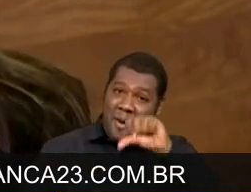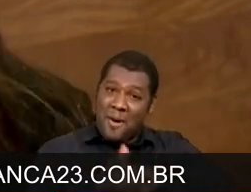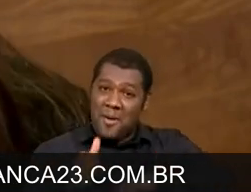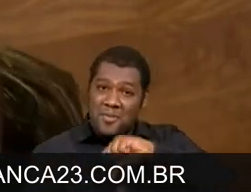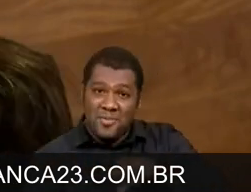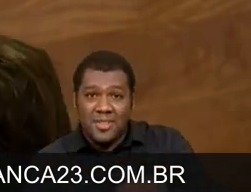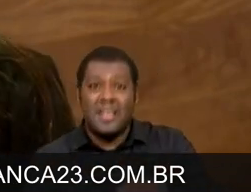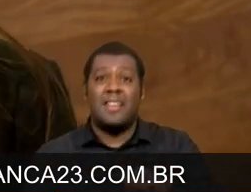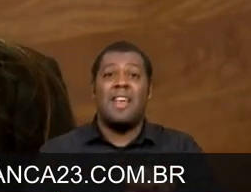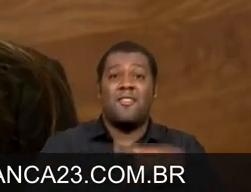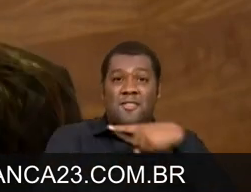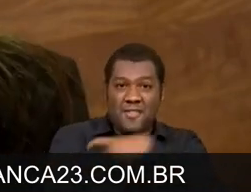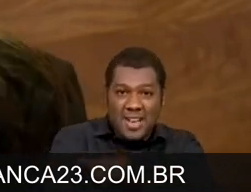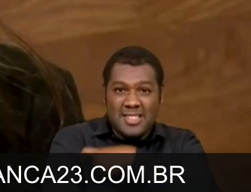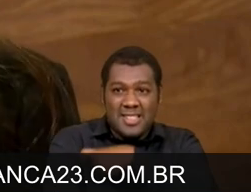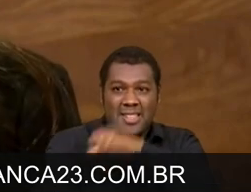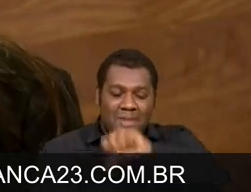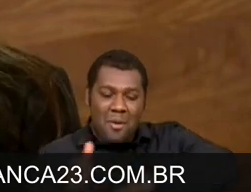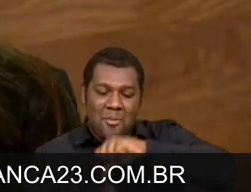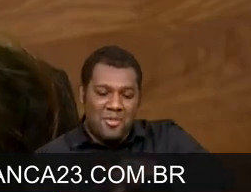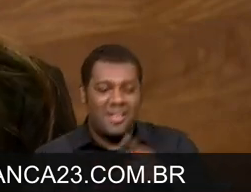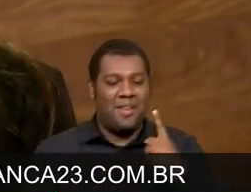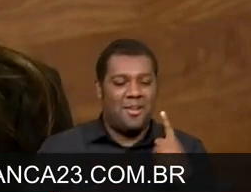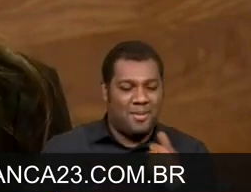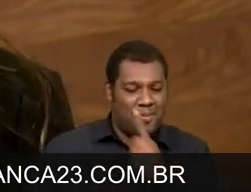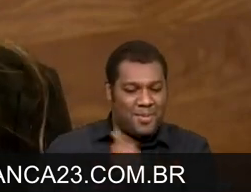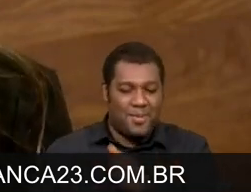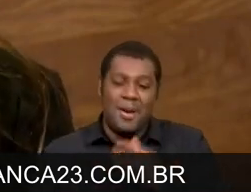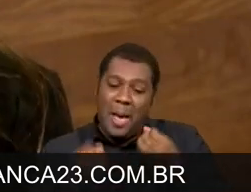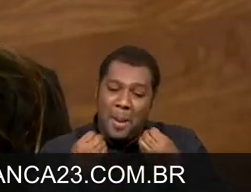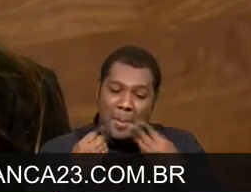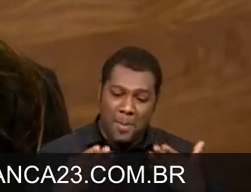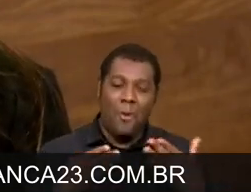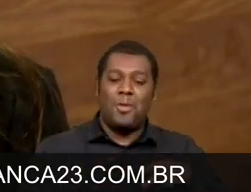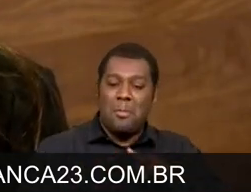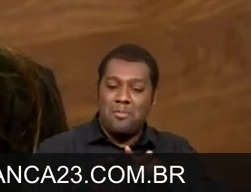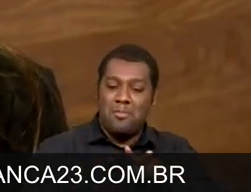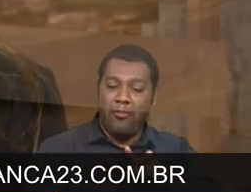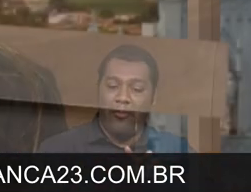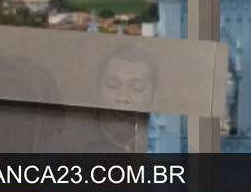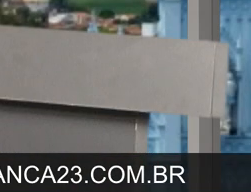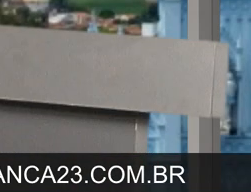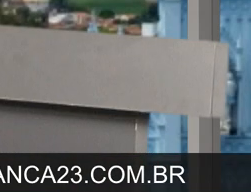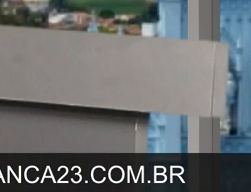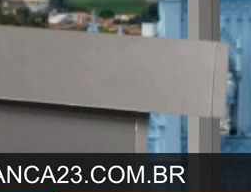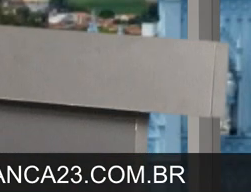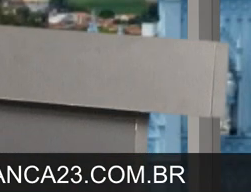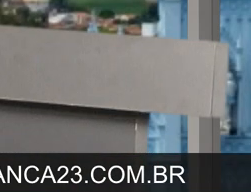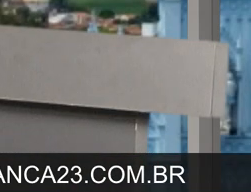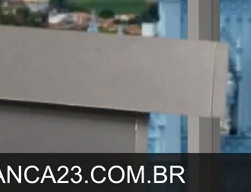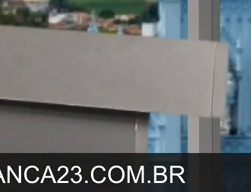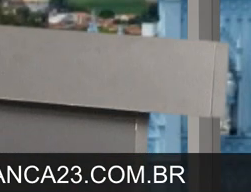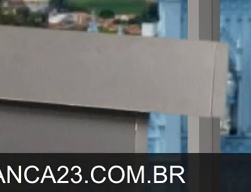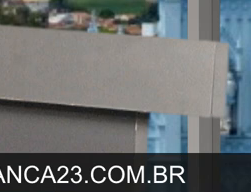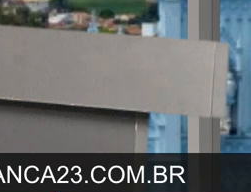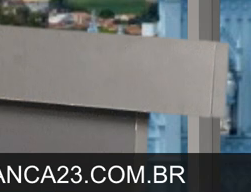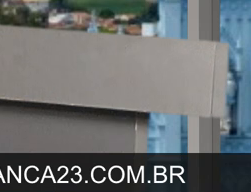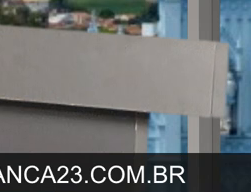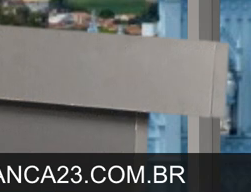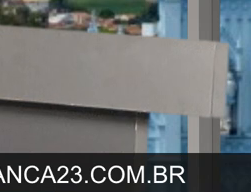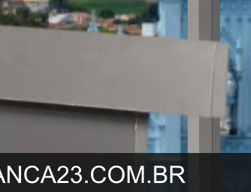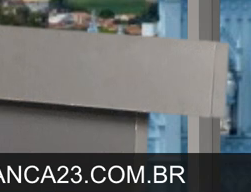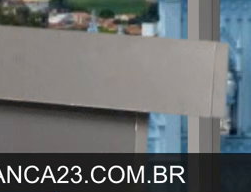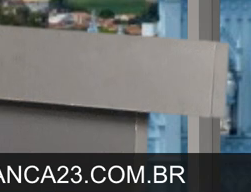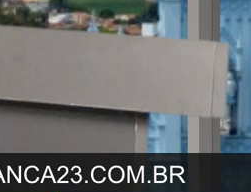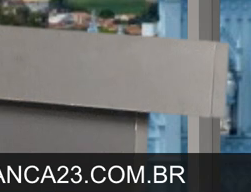associar intramuscular com intranasal poderia trazer esse benefício adicional de proteção contra a Covid. E o monitoramento tem sido